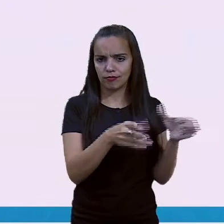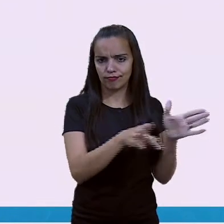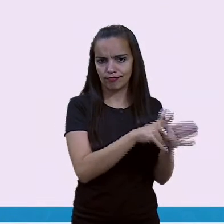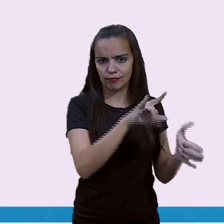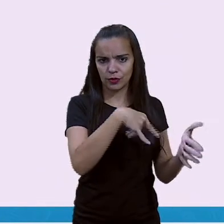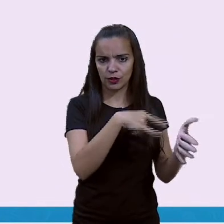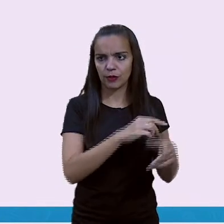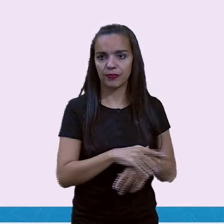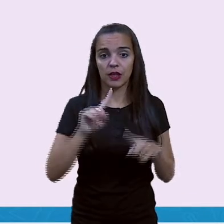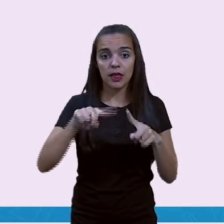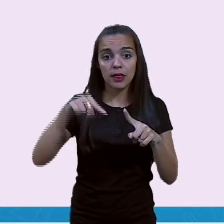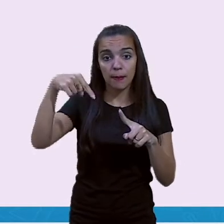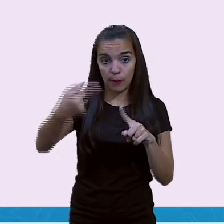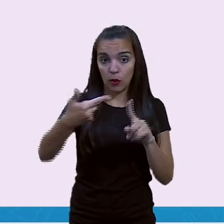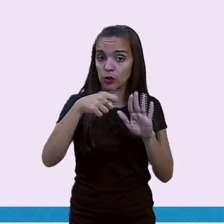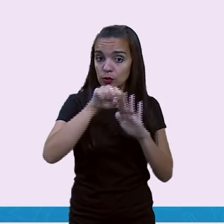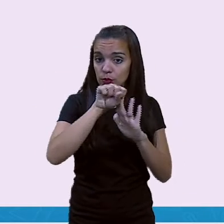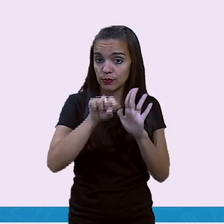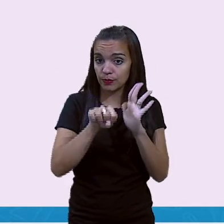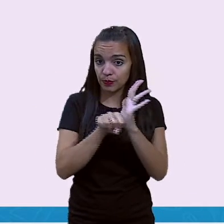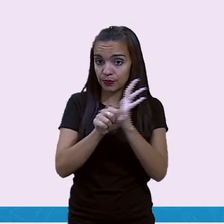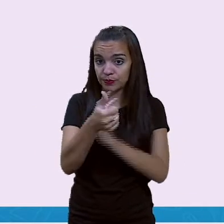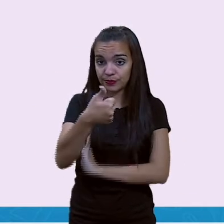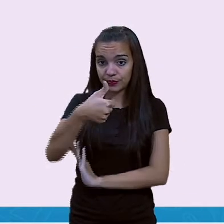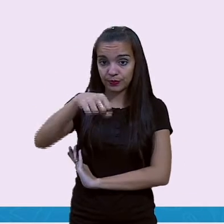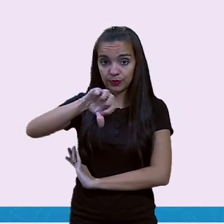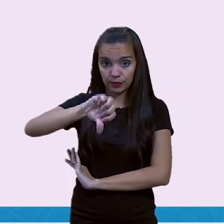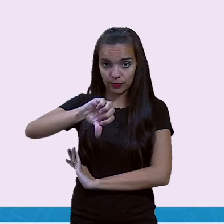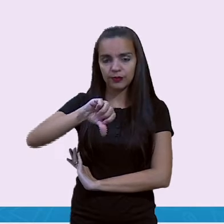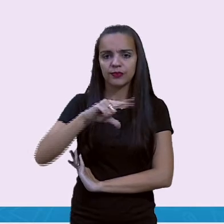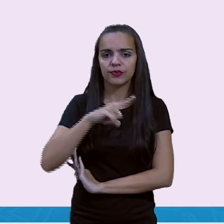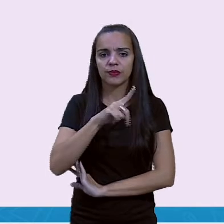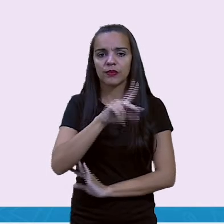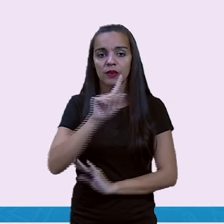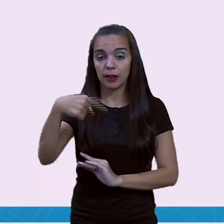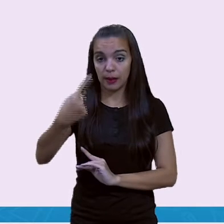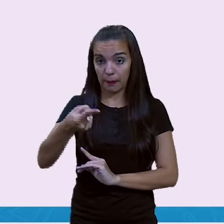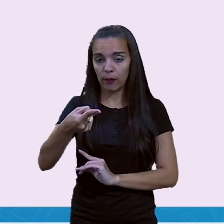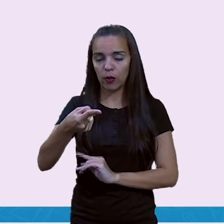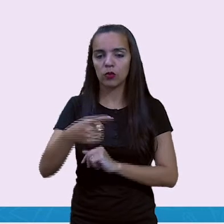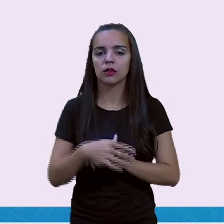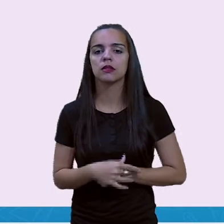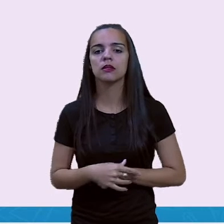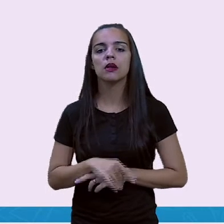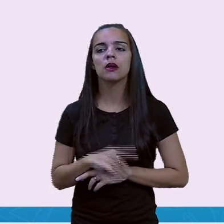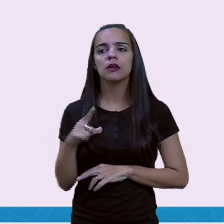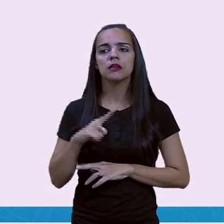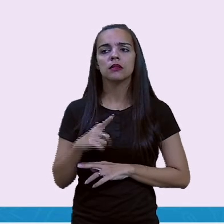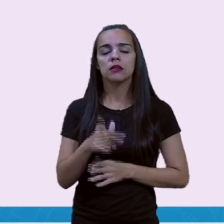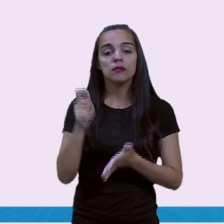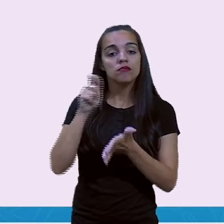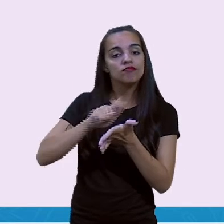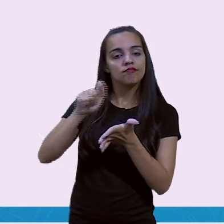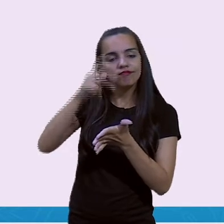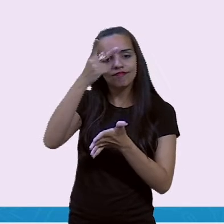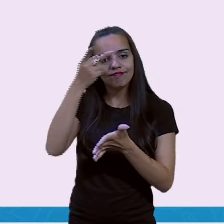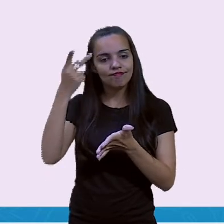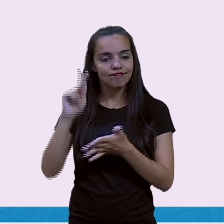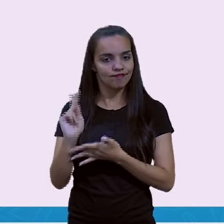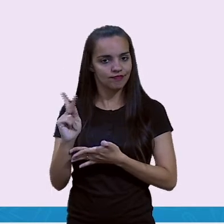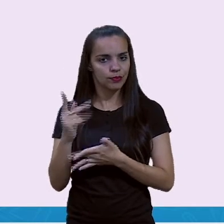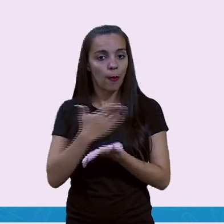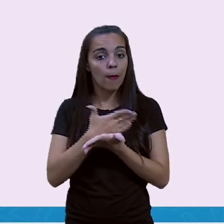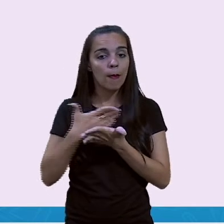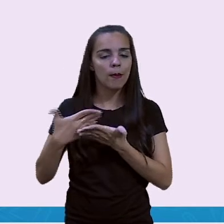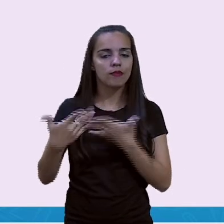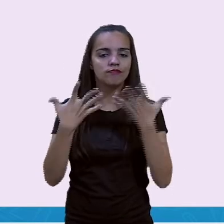o século XIX, depois do século XIX, os historiadores começaram